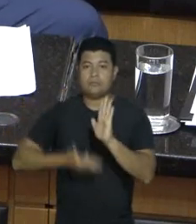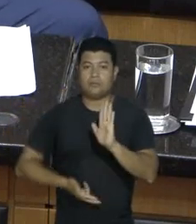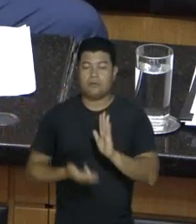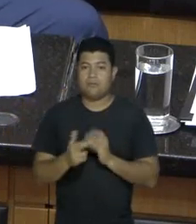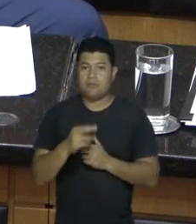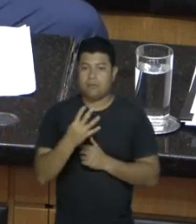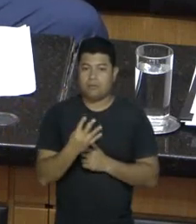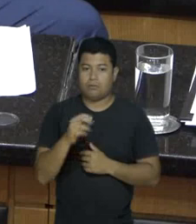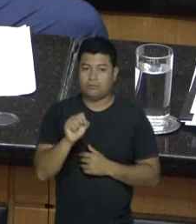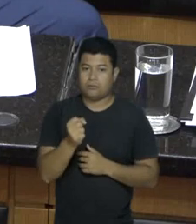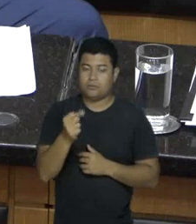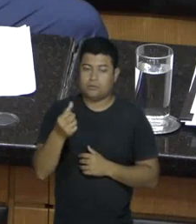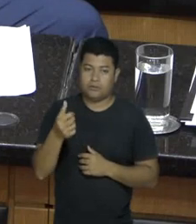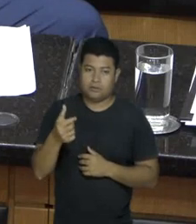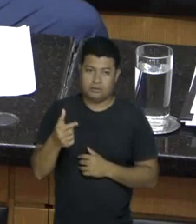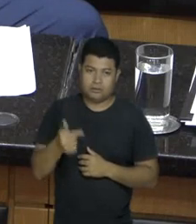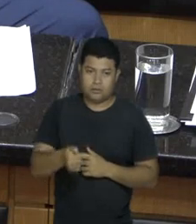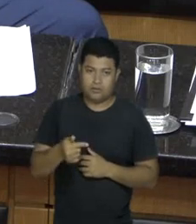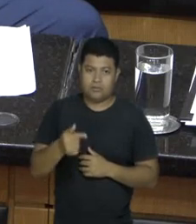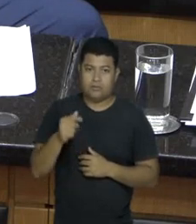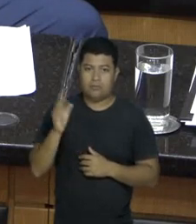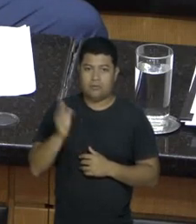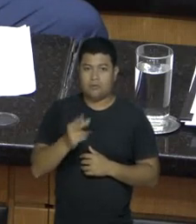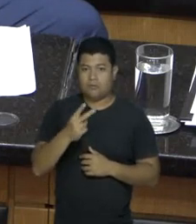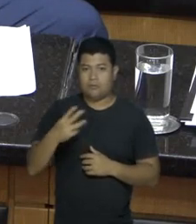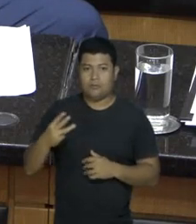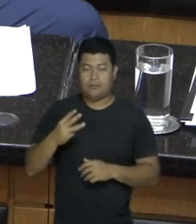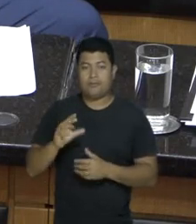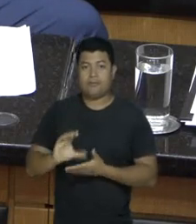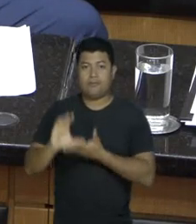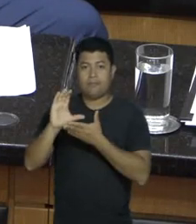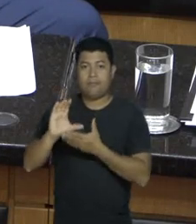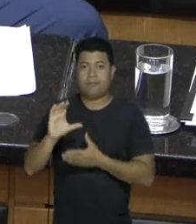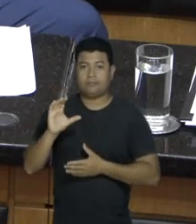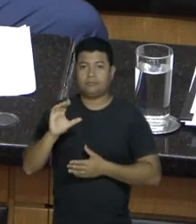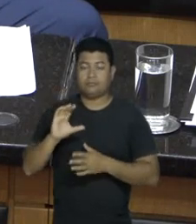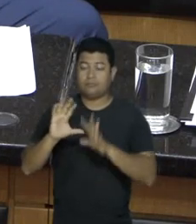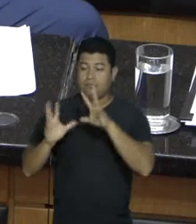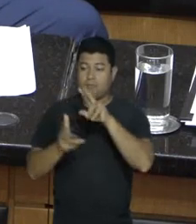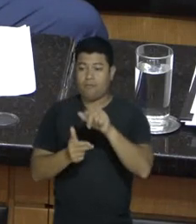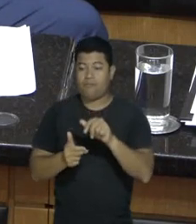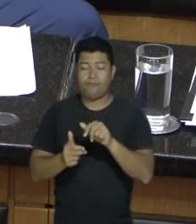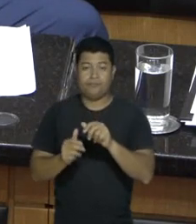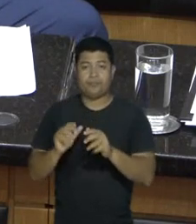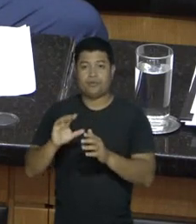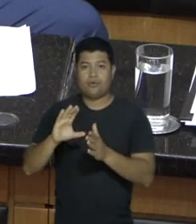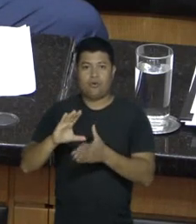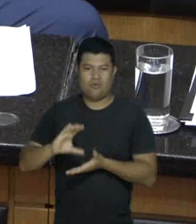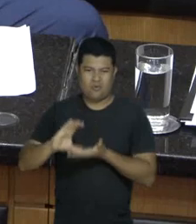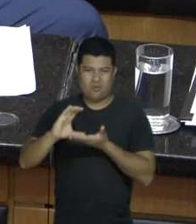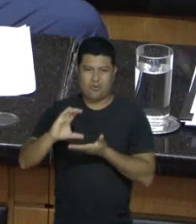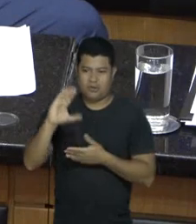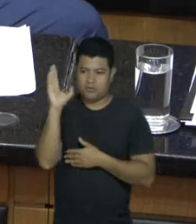de 2023 do Conselho Nacional de Justiça, que acaba determinando, né, que